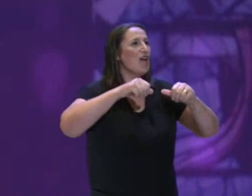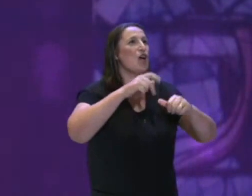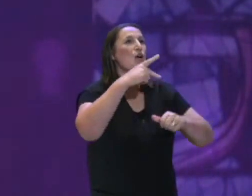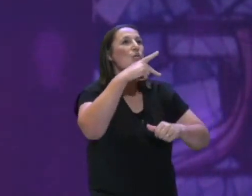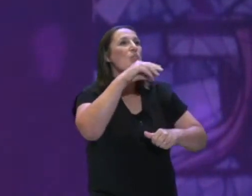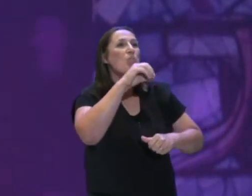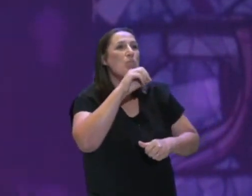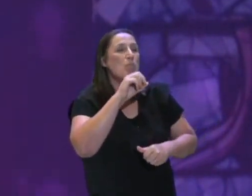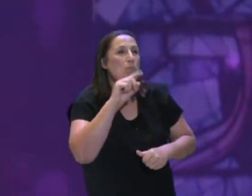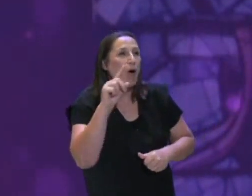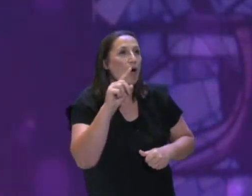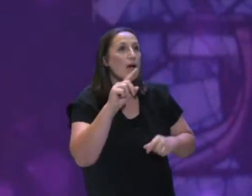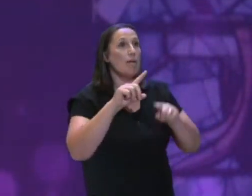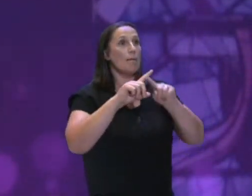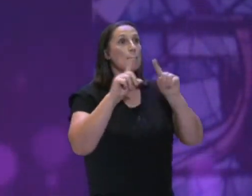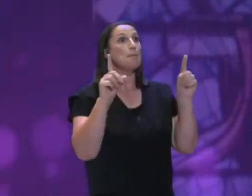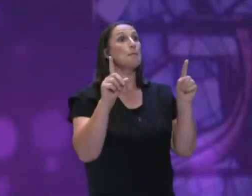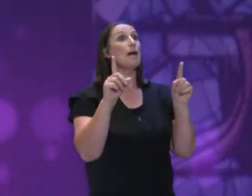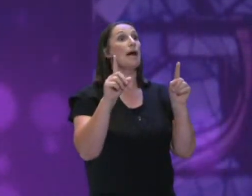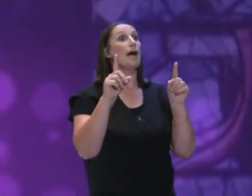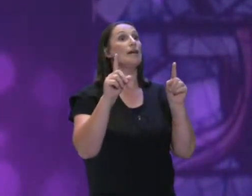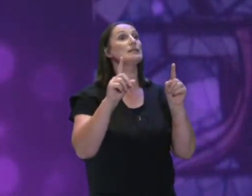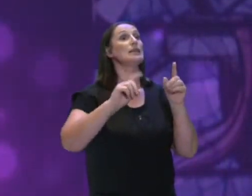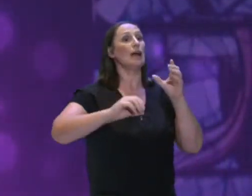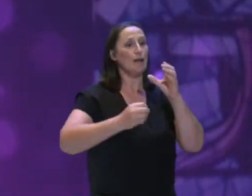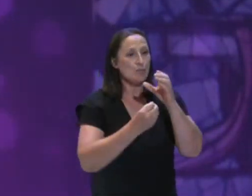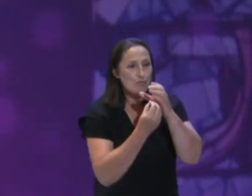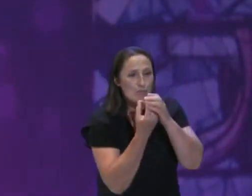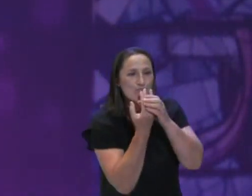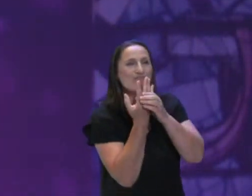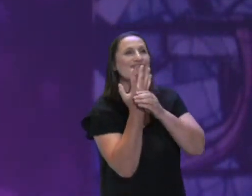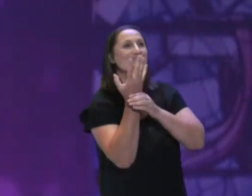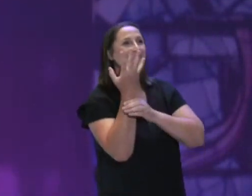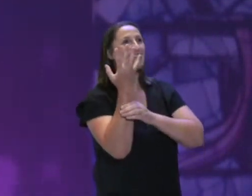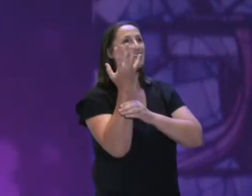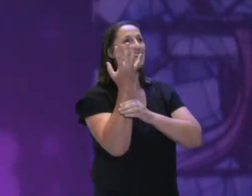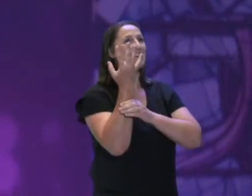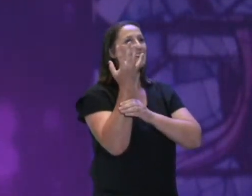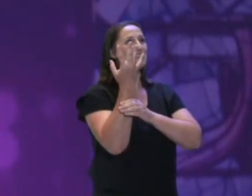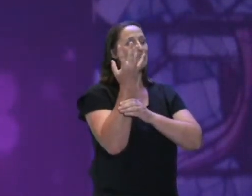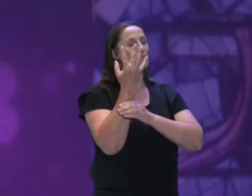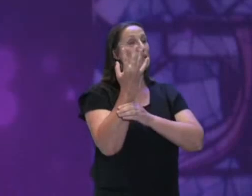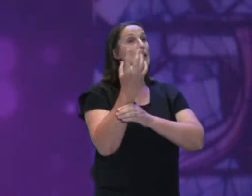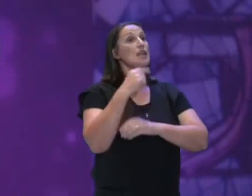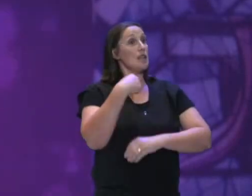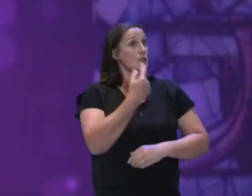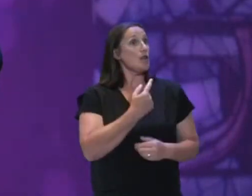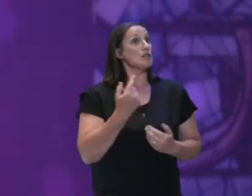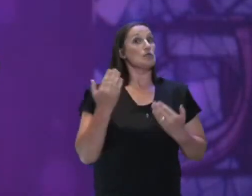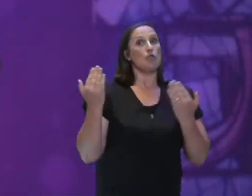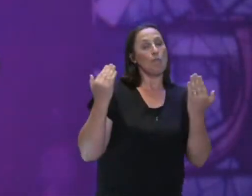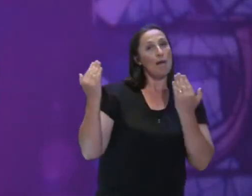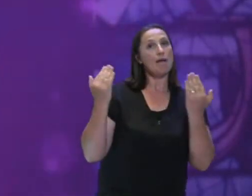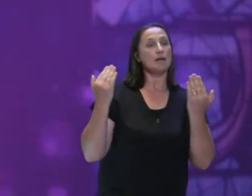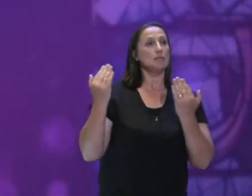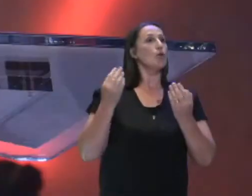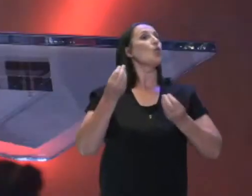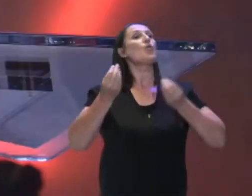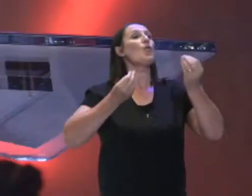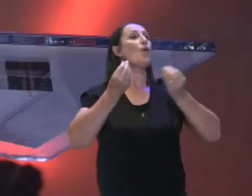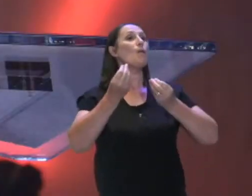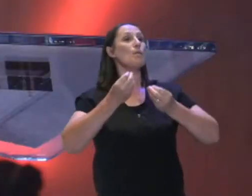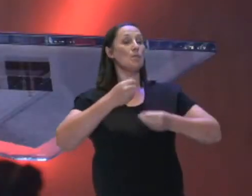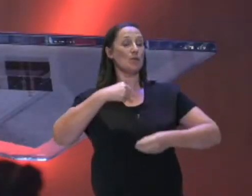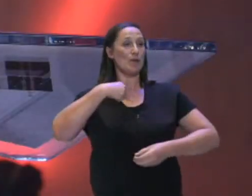de como Deus provê recursos para que a gente possa ressurgir das nossas próprias